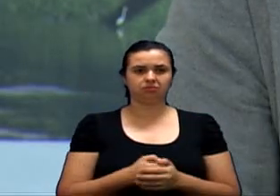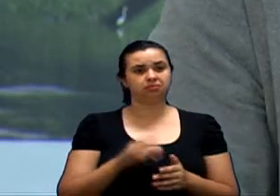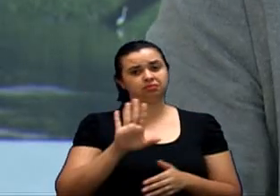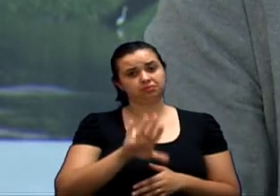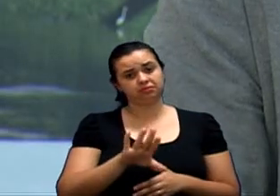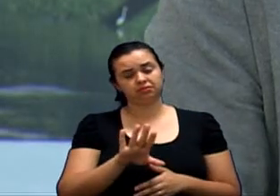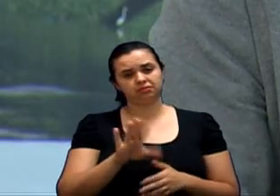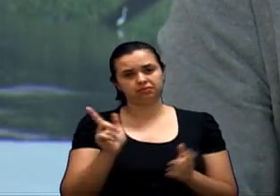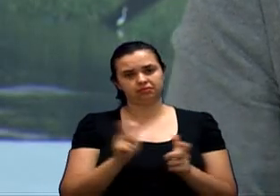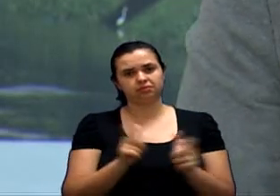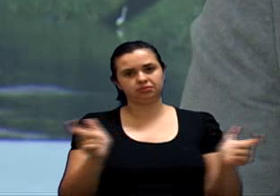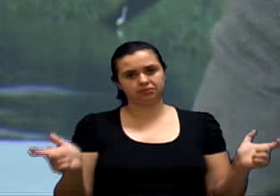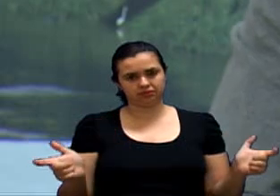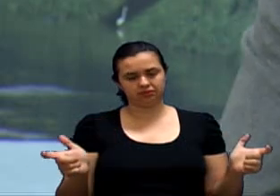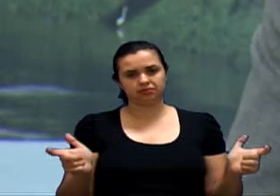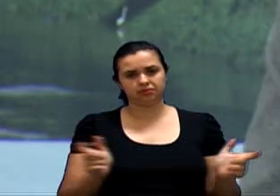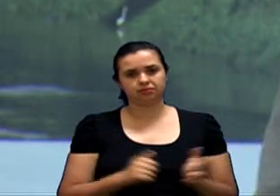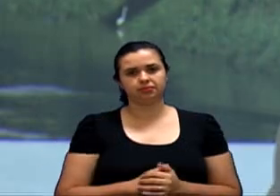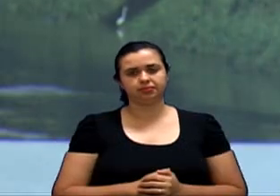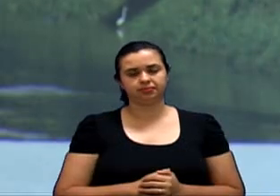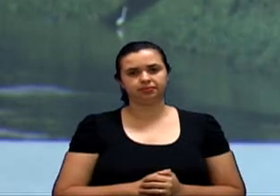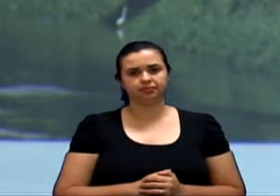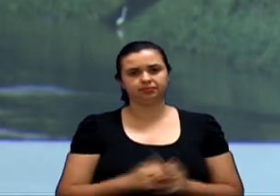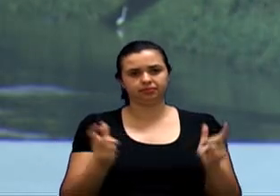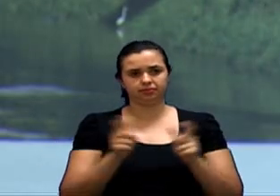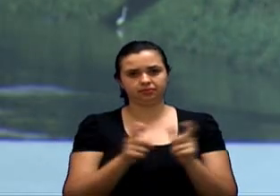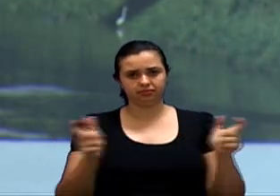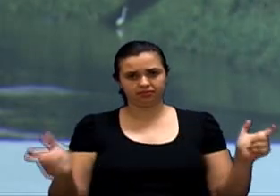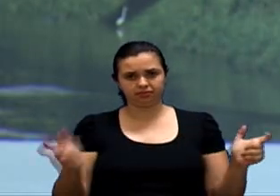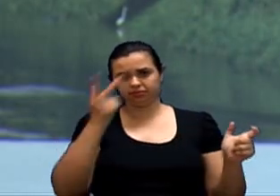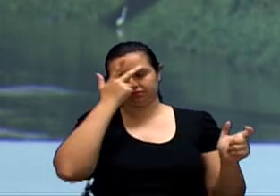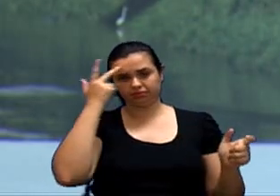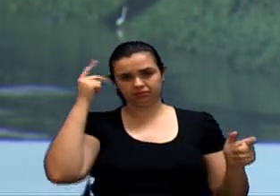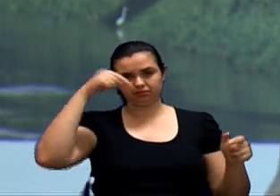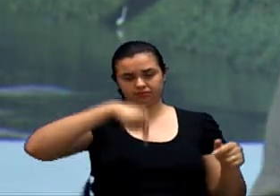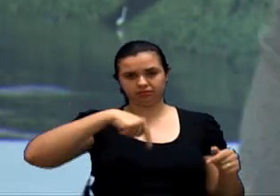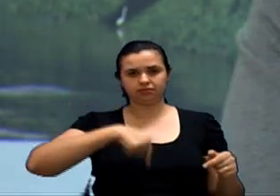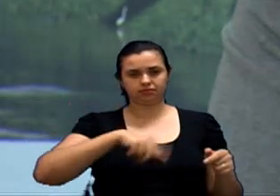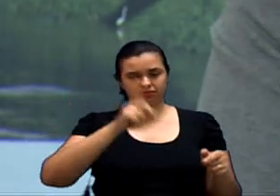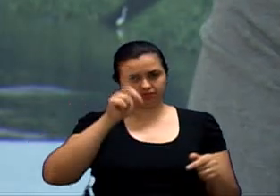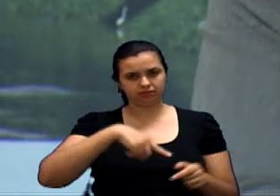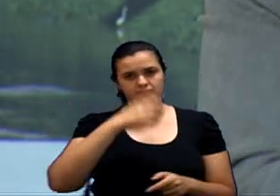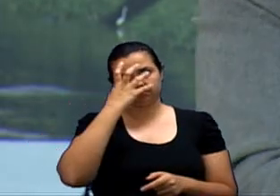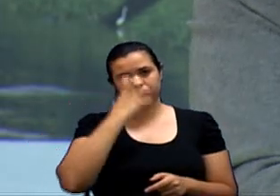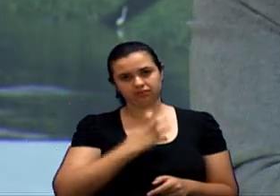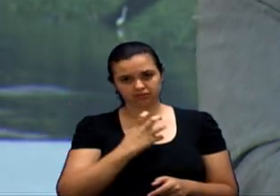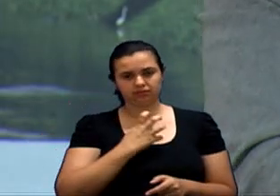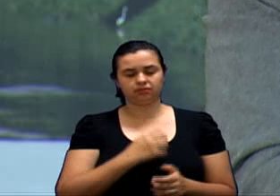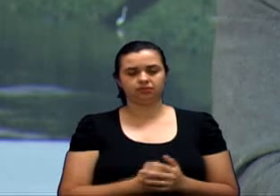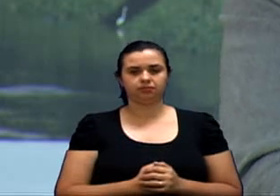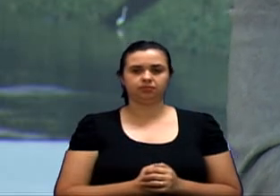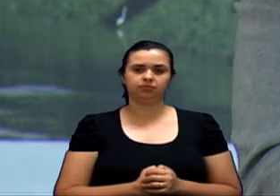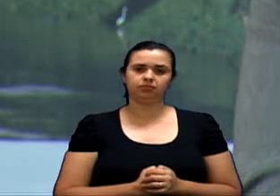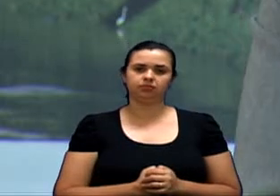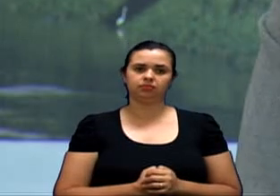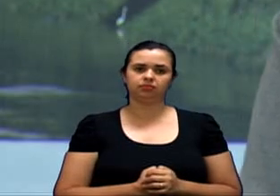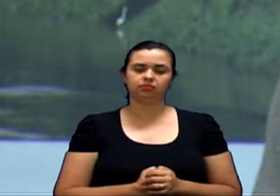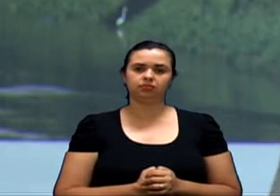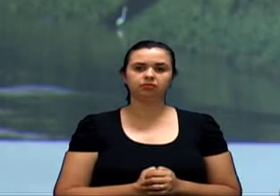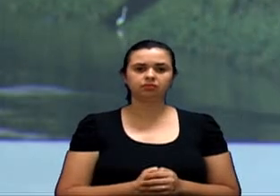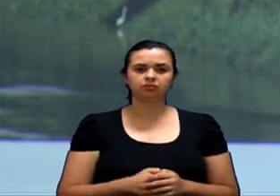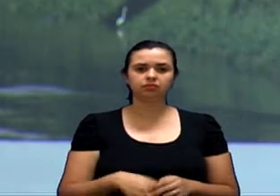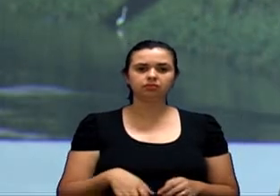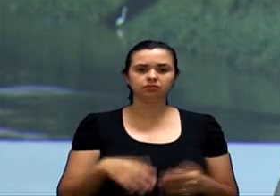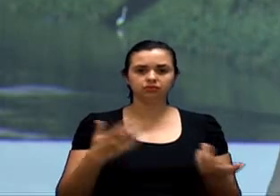maioria, né? A maioria das pessoas aqui são pessoas sérias e diferente desse deboche que a vereadora Fernanda